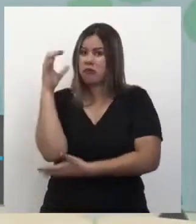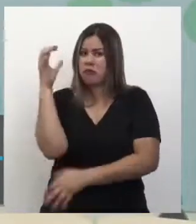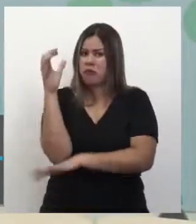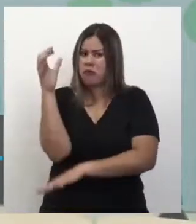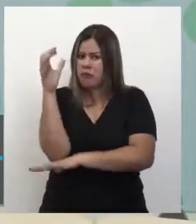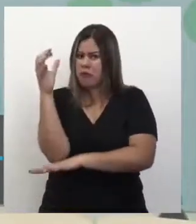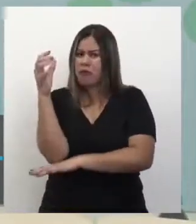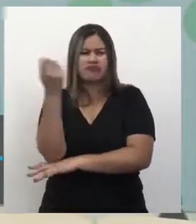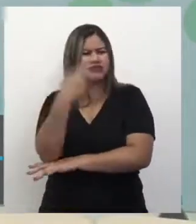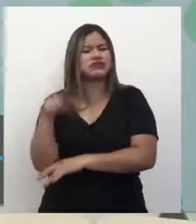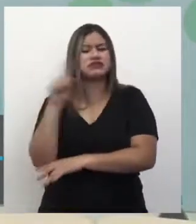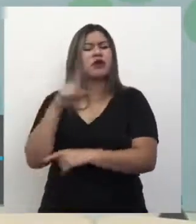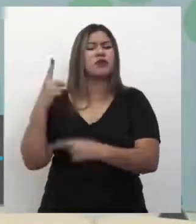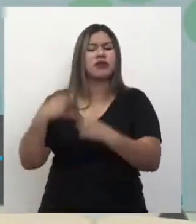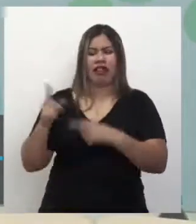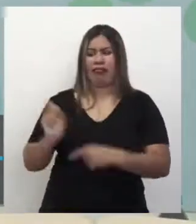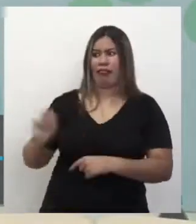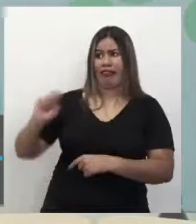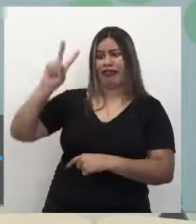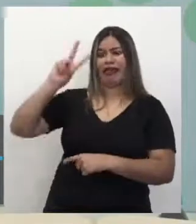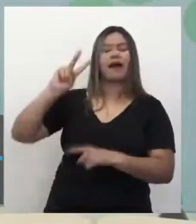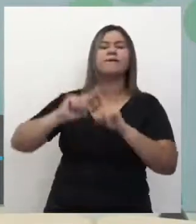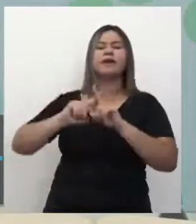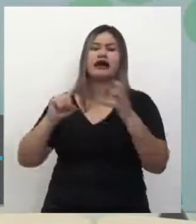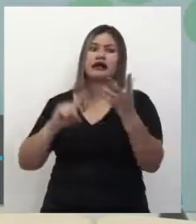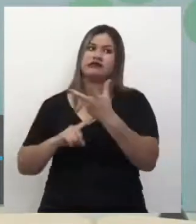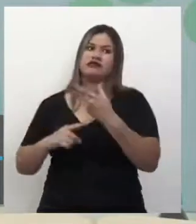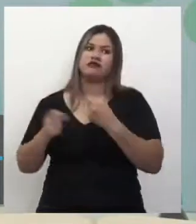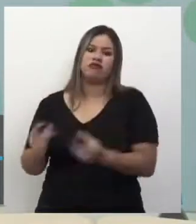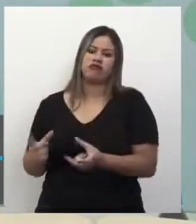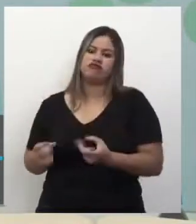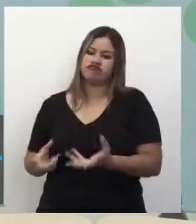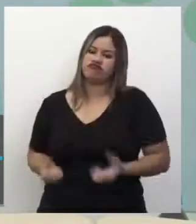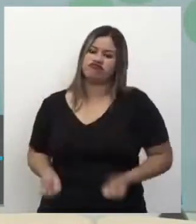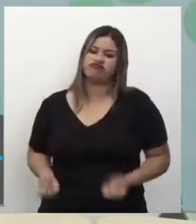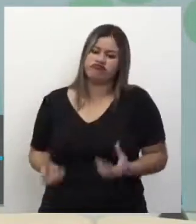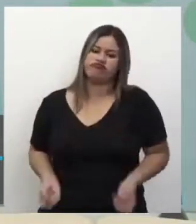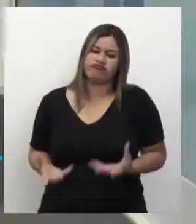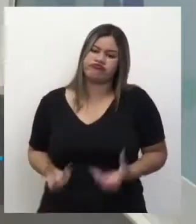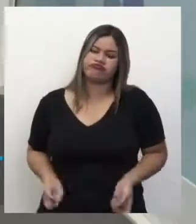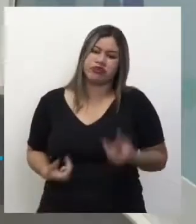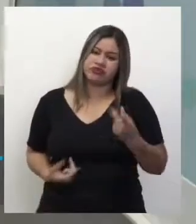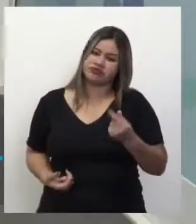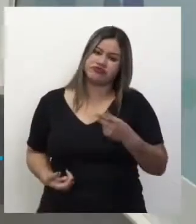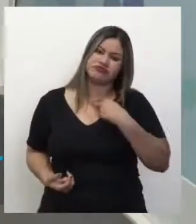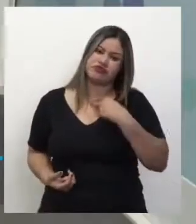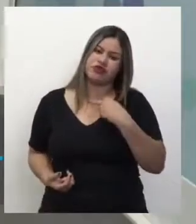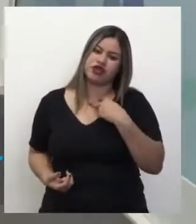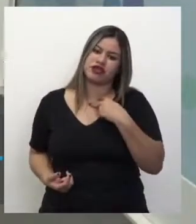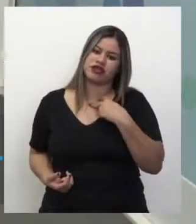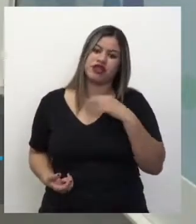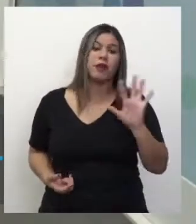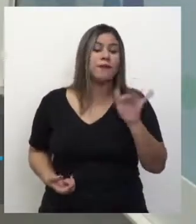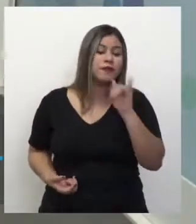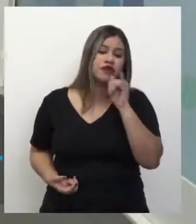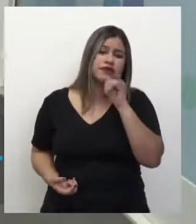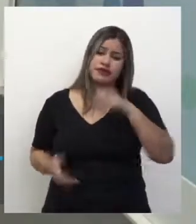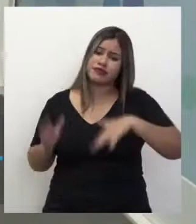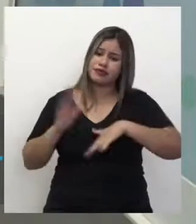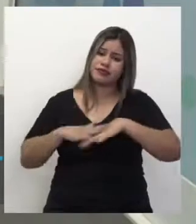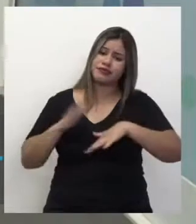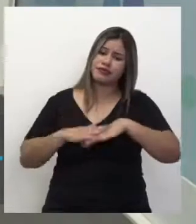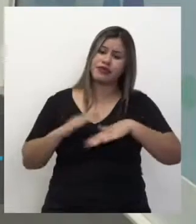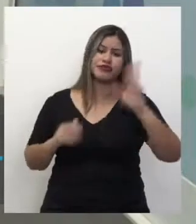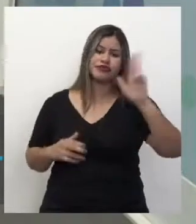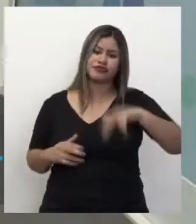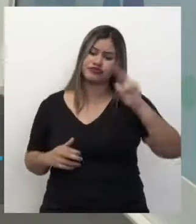porque é muito caro também, né? E a arte também, você não precisa gastar tanto dinheiro para fazer arte, né? Mas a gente que está no começo, digamos, eu nunca trabalhei claro, com marchetaria. para quem está começando, né? Para